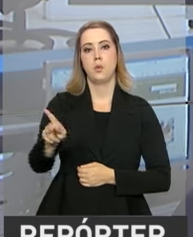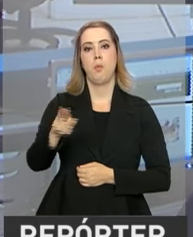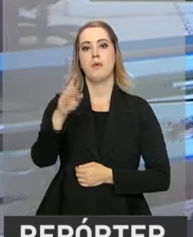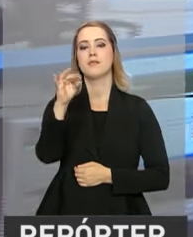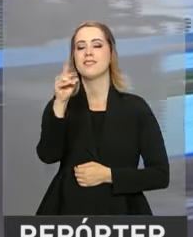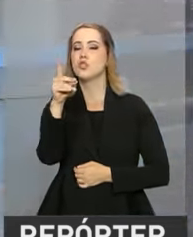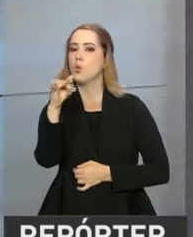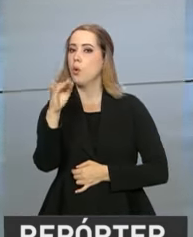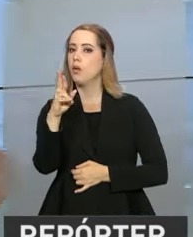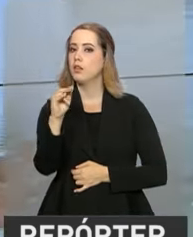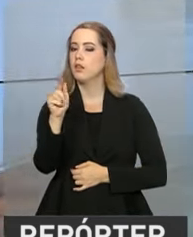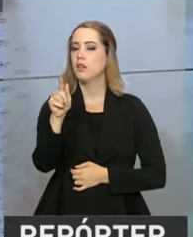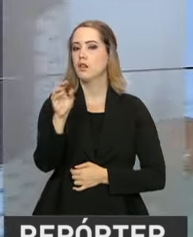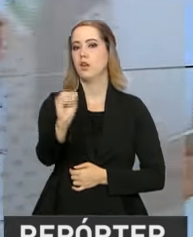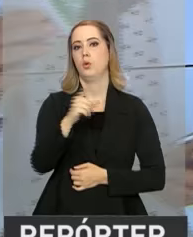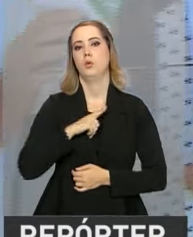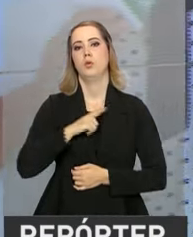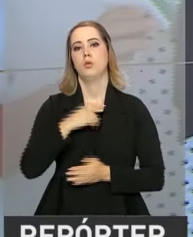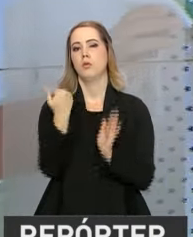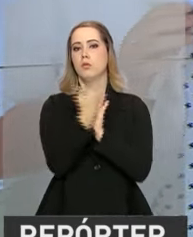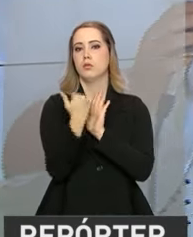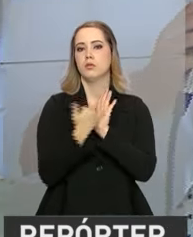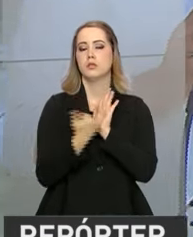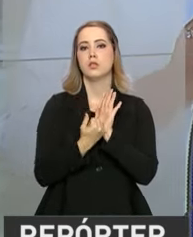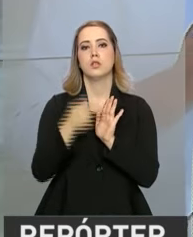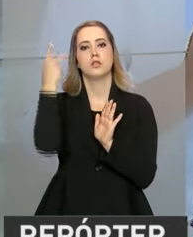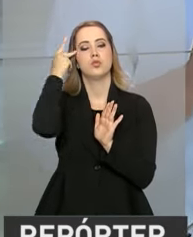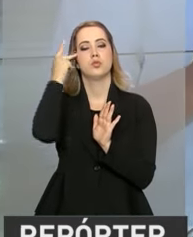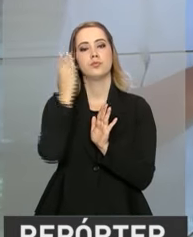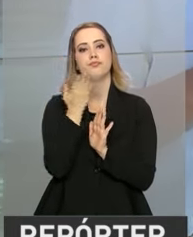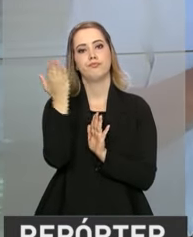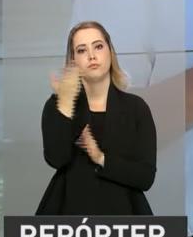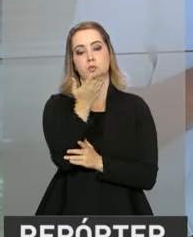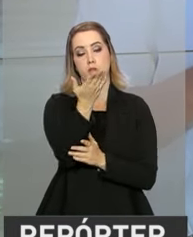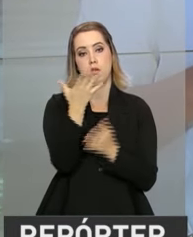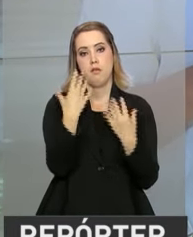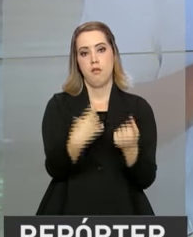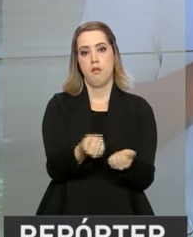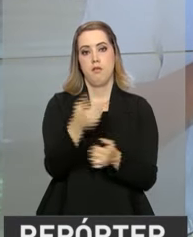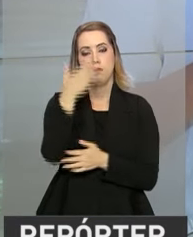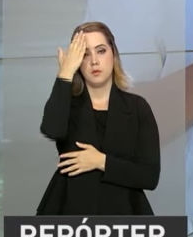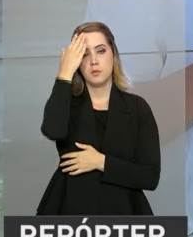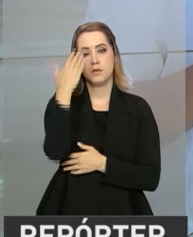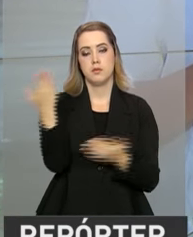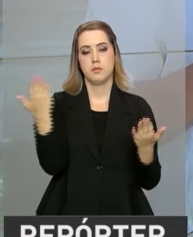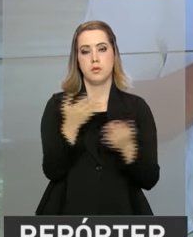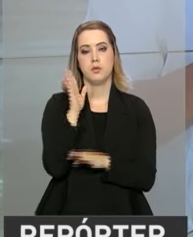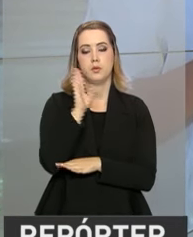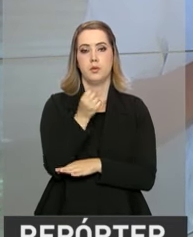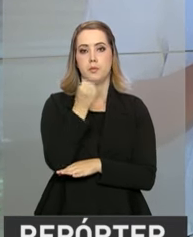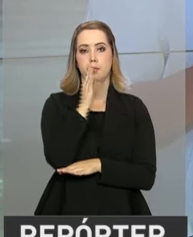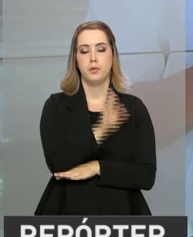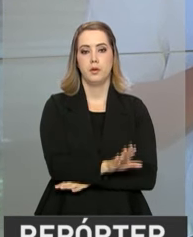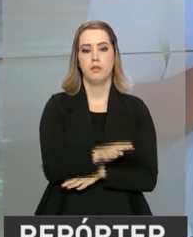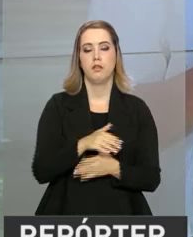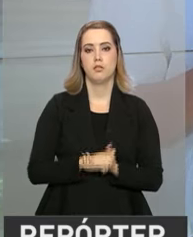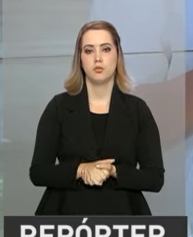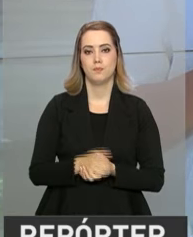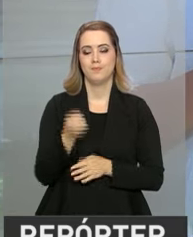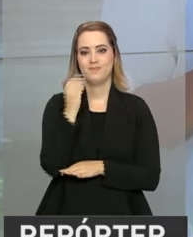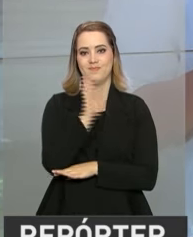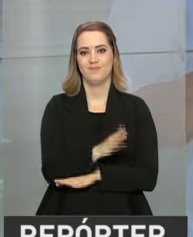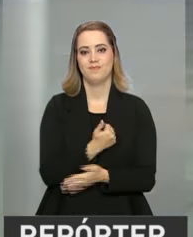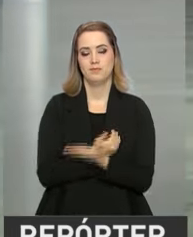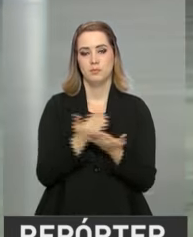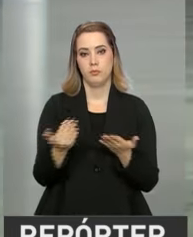Paulo. Vamos saber os detalhes dessa agenda do Rodrigo Maia com a Luana Karen, que está ao vivo no Palácio do Planalto. Boa tarde, Luana. Olá, José Luiz. Boa